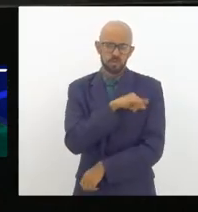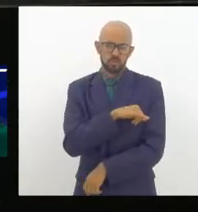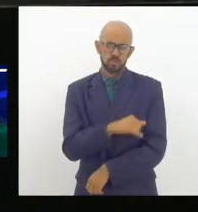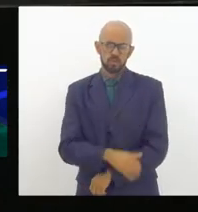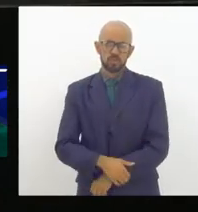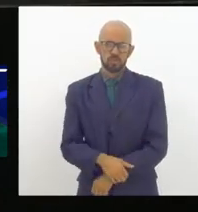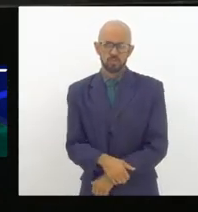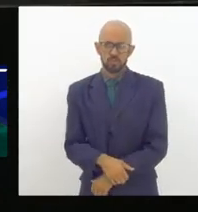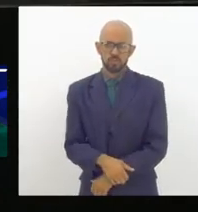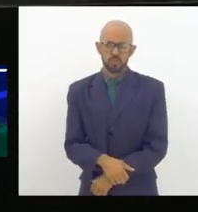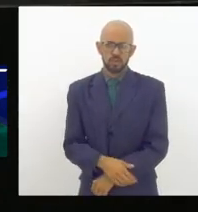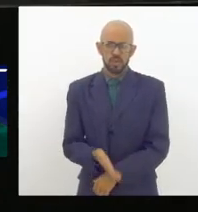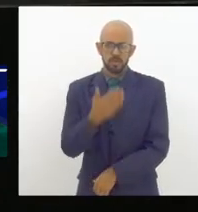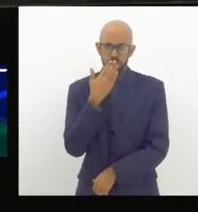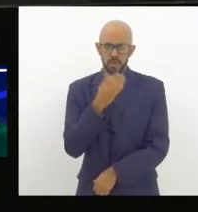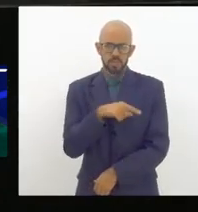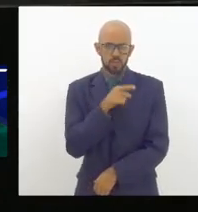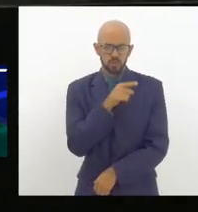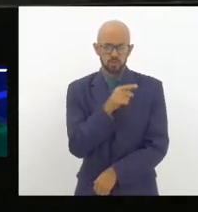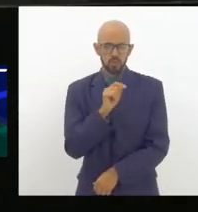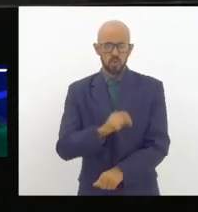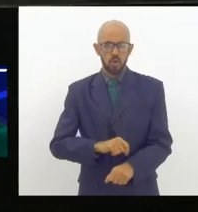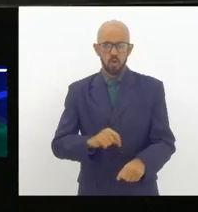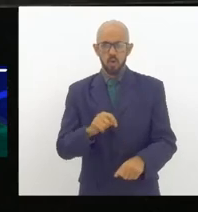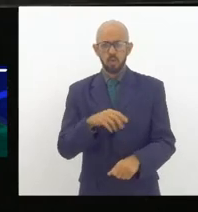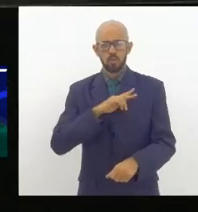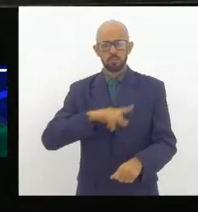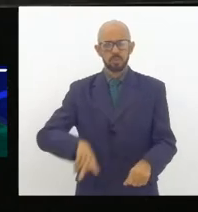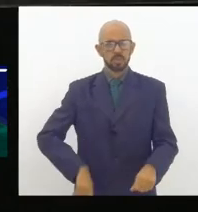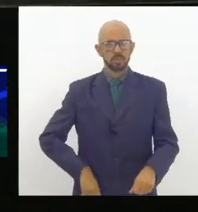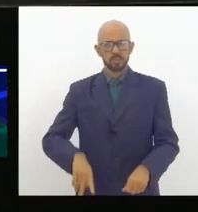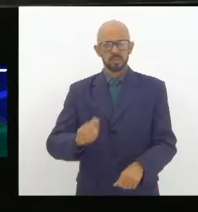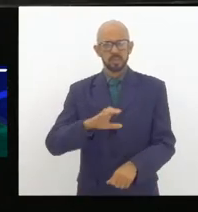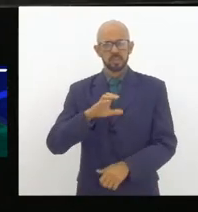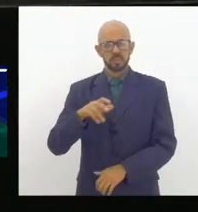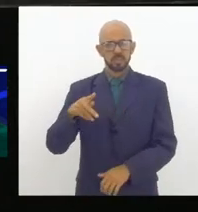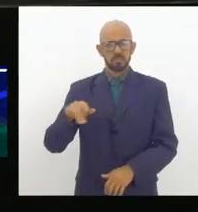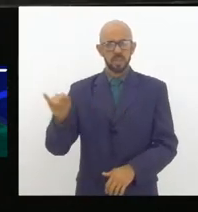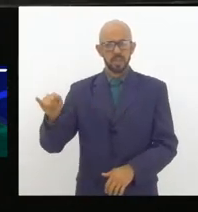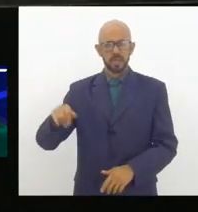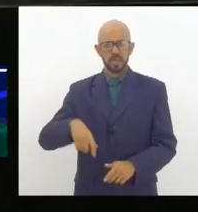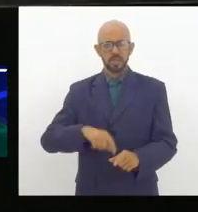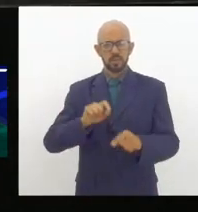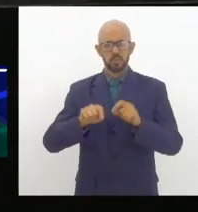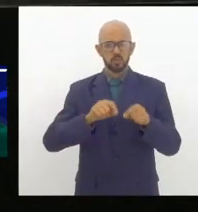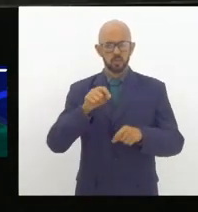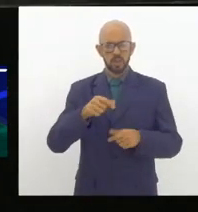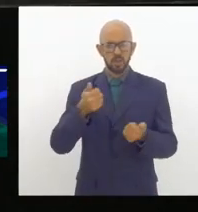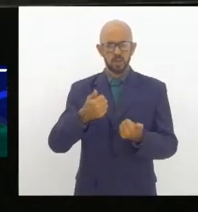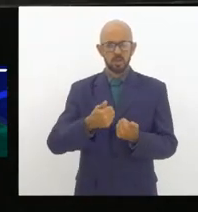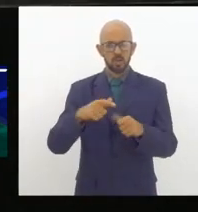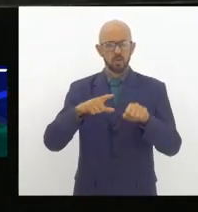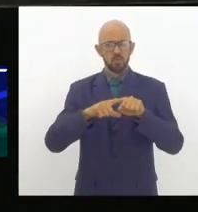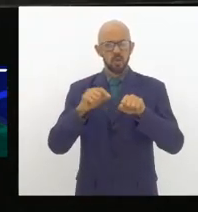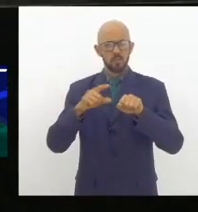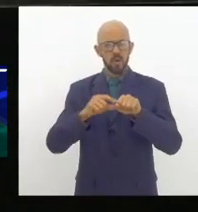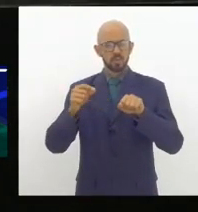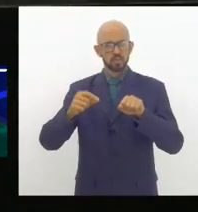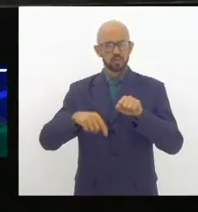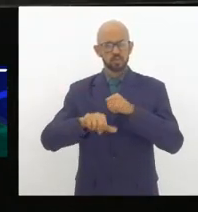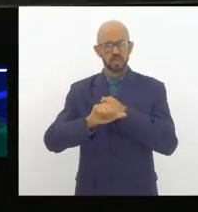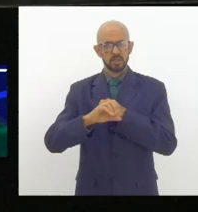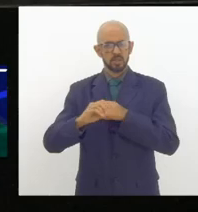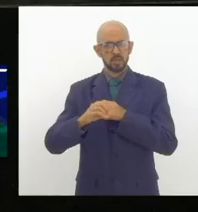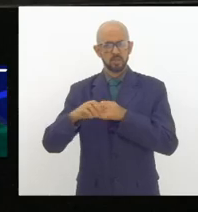dizer uma vossa excelência na qualidade de presidente da Comissão parlamentar de inquérito deve vir em base ao que dispõe o artigo 109